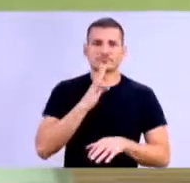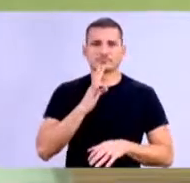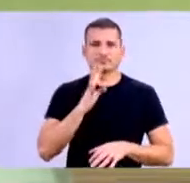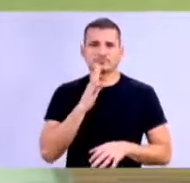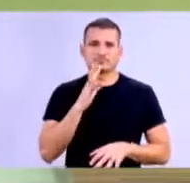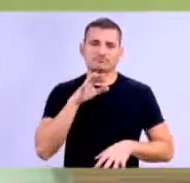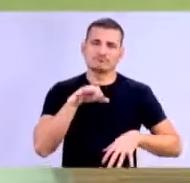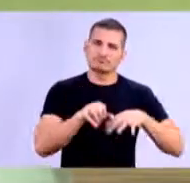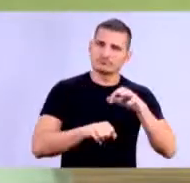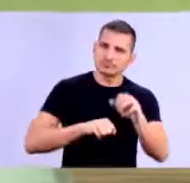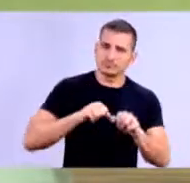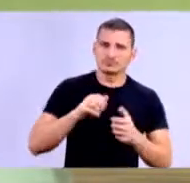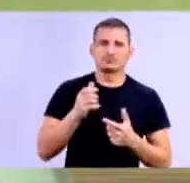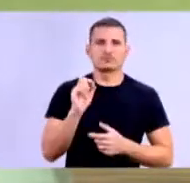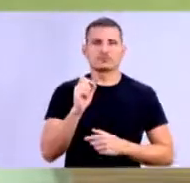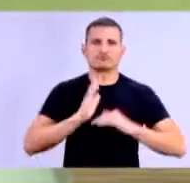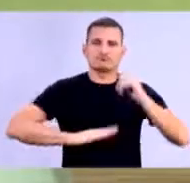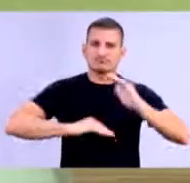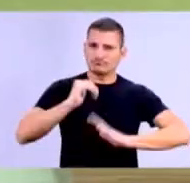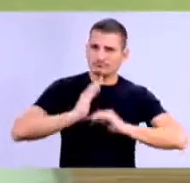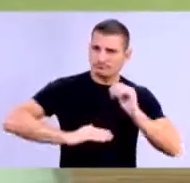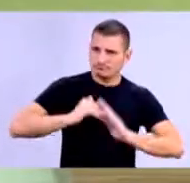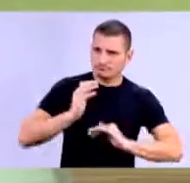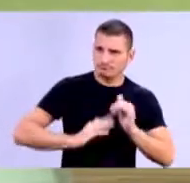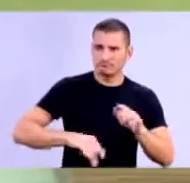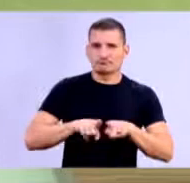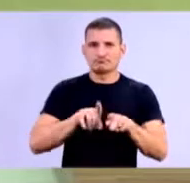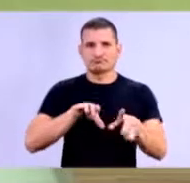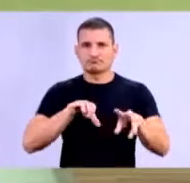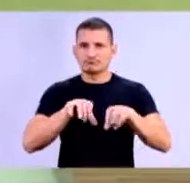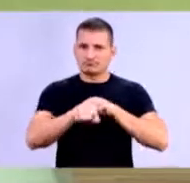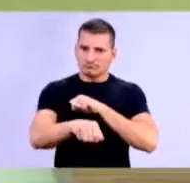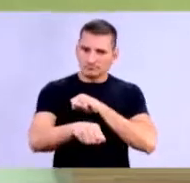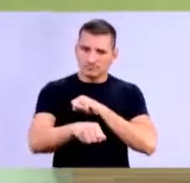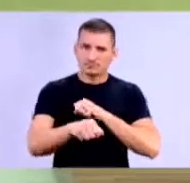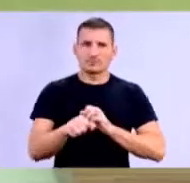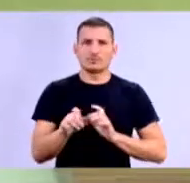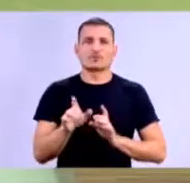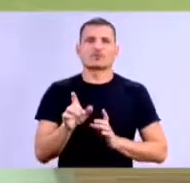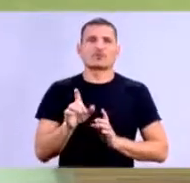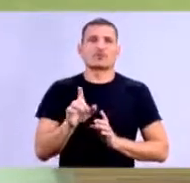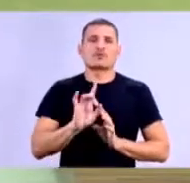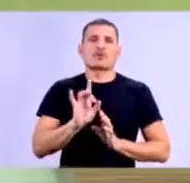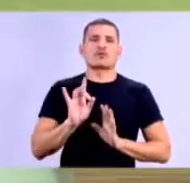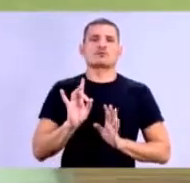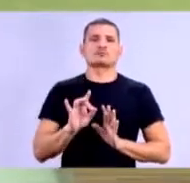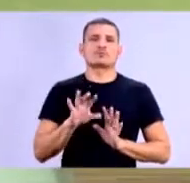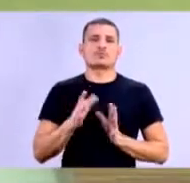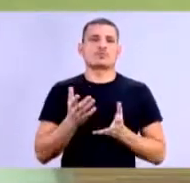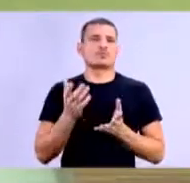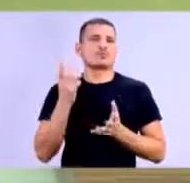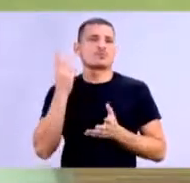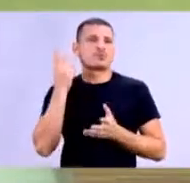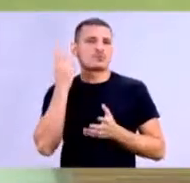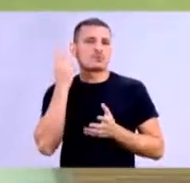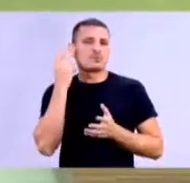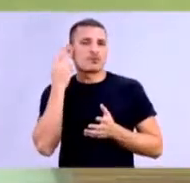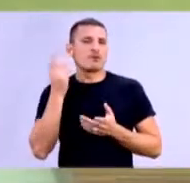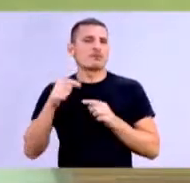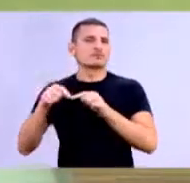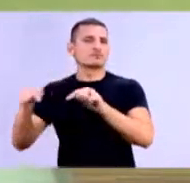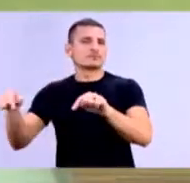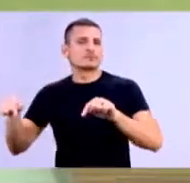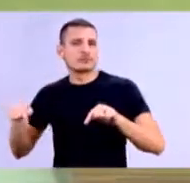buscando a qualificação, estão buscando uma formação que não seja só aquela tradicional, né, da sala de